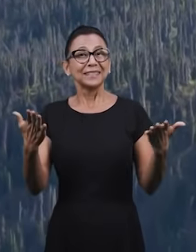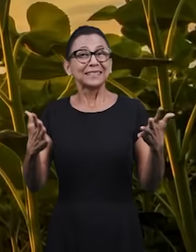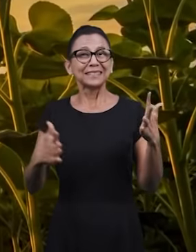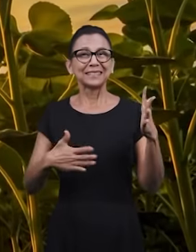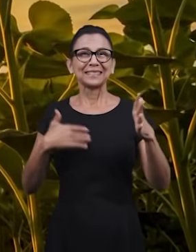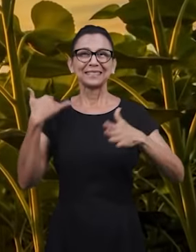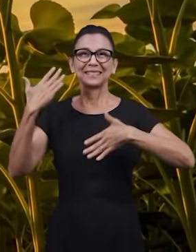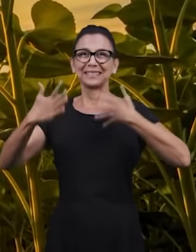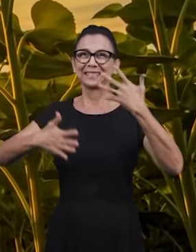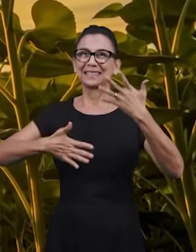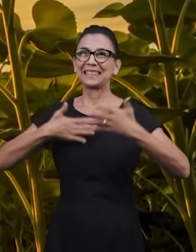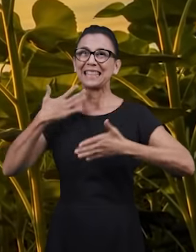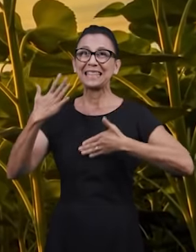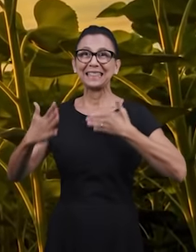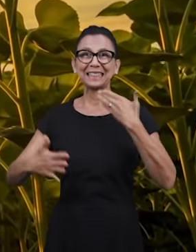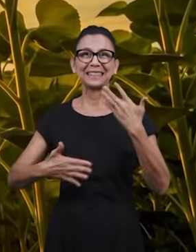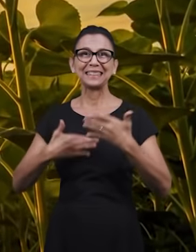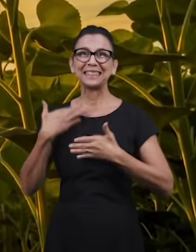e